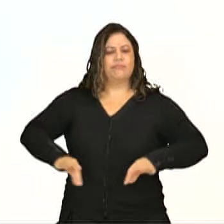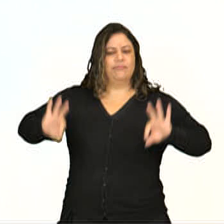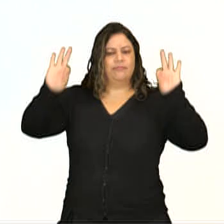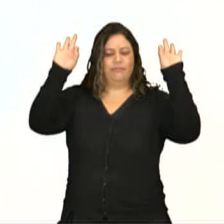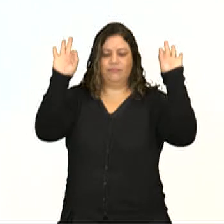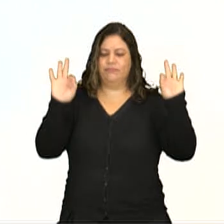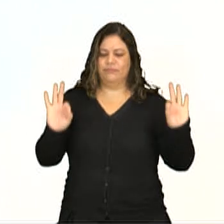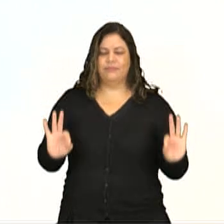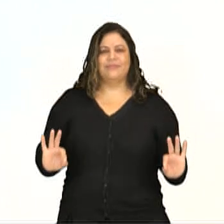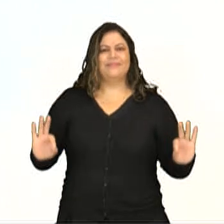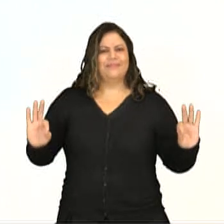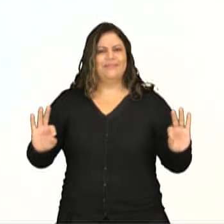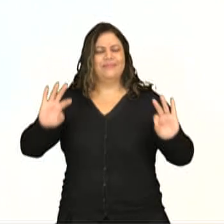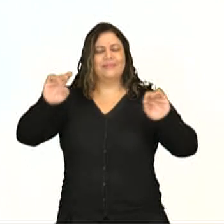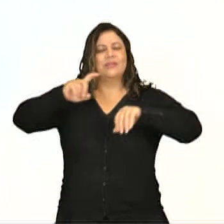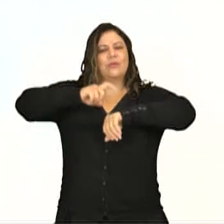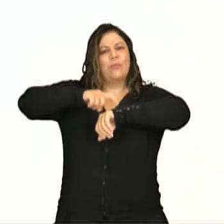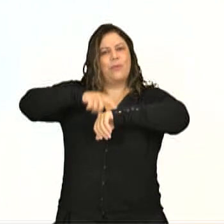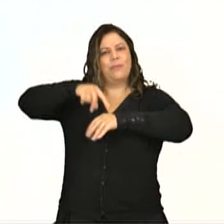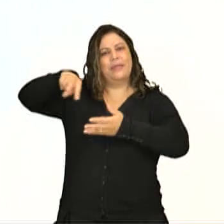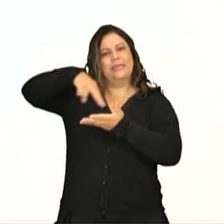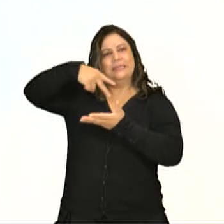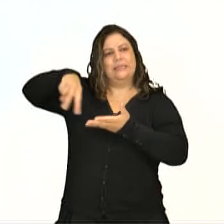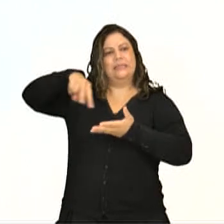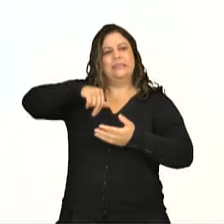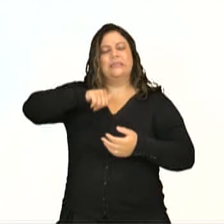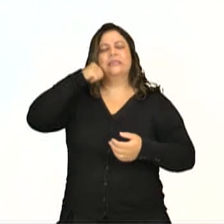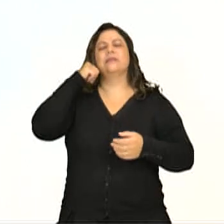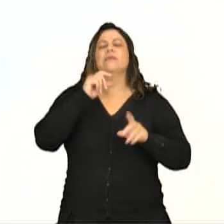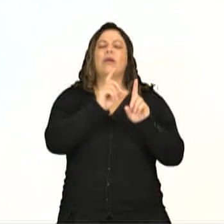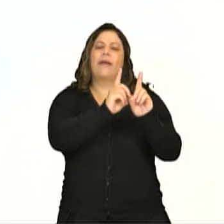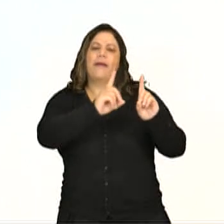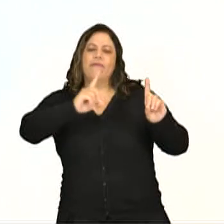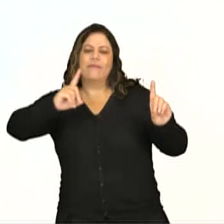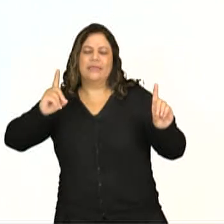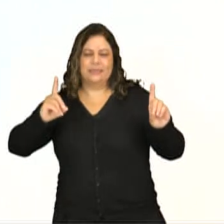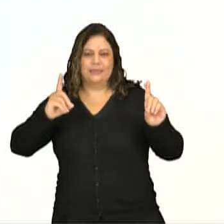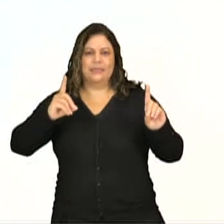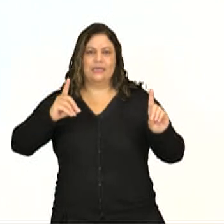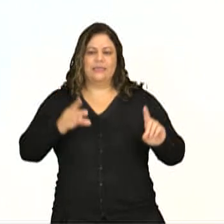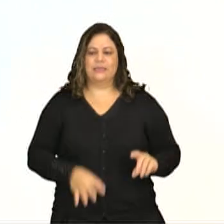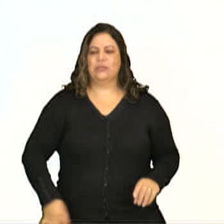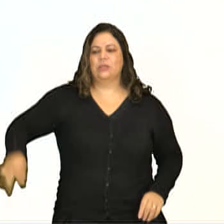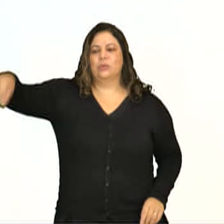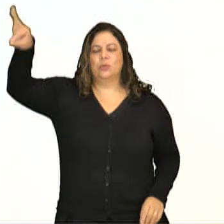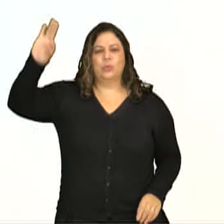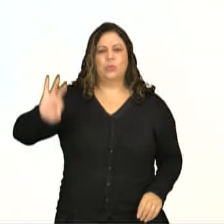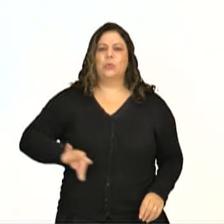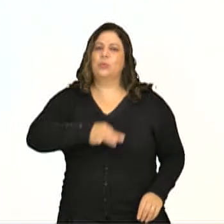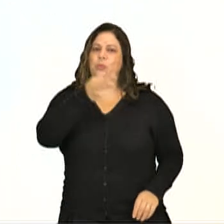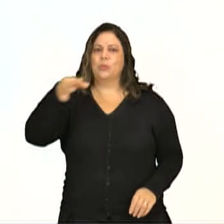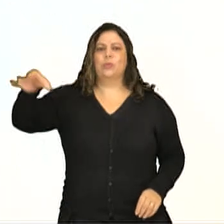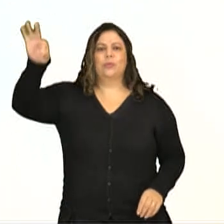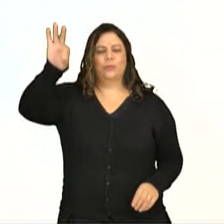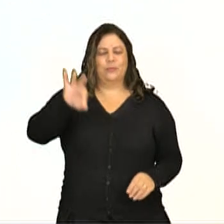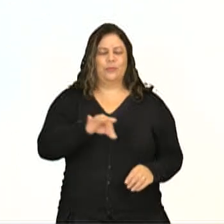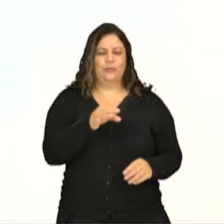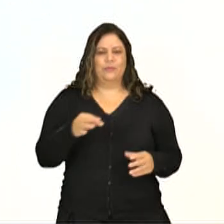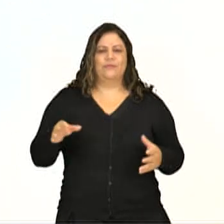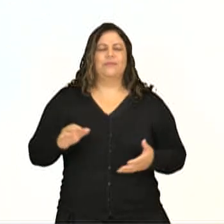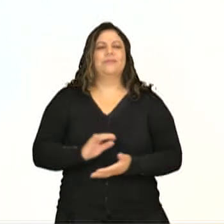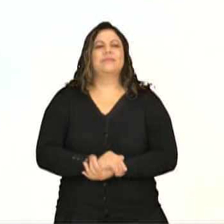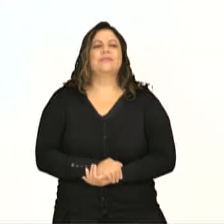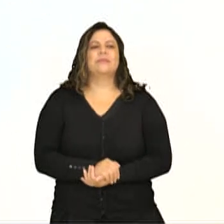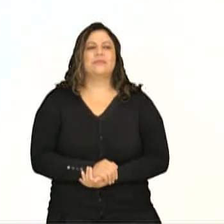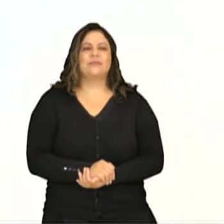eles dançam. Ela precisa de um pouco de afastamento do casal para que realizem bem os movimentos, sem invadir o espaço